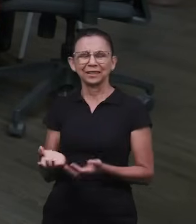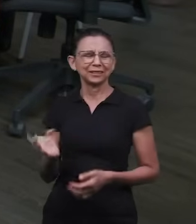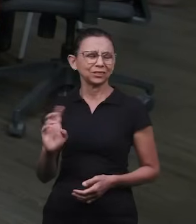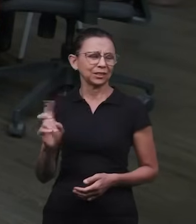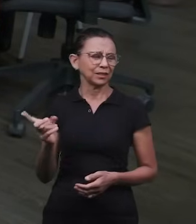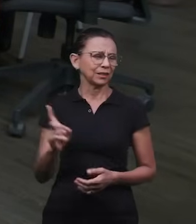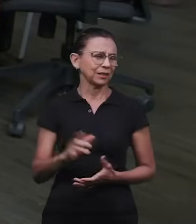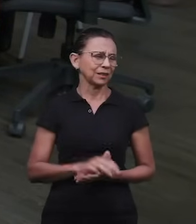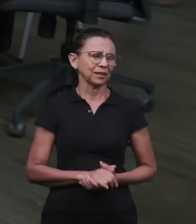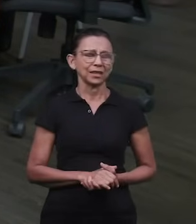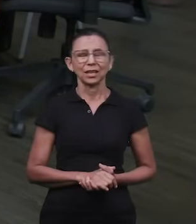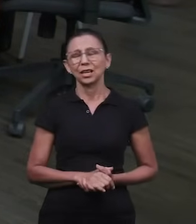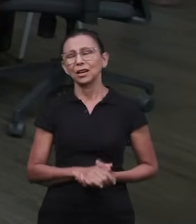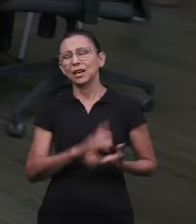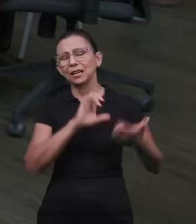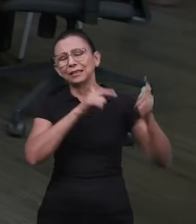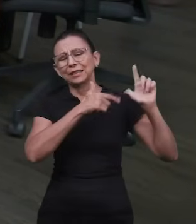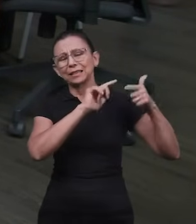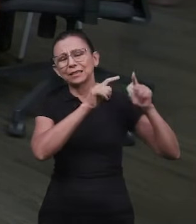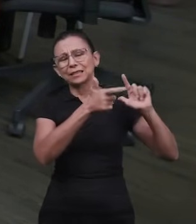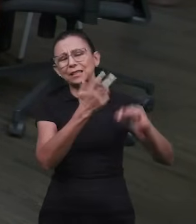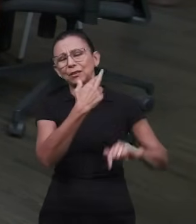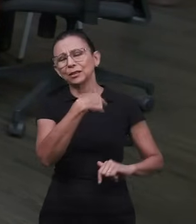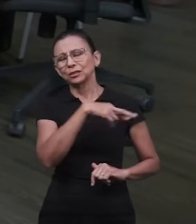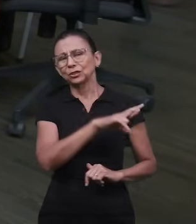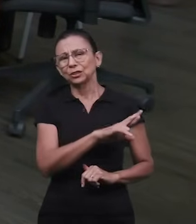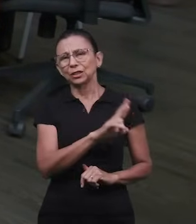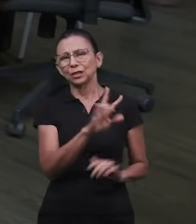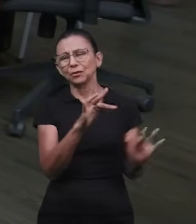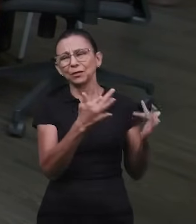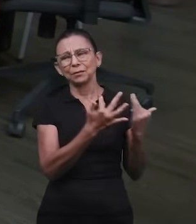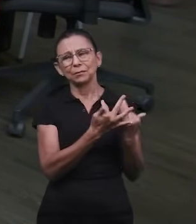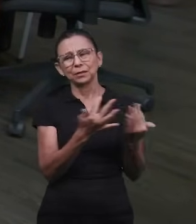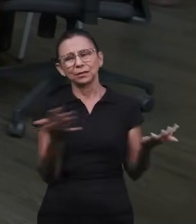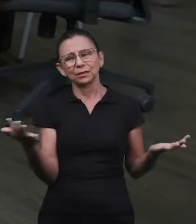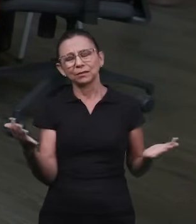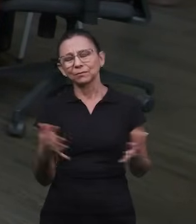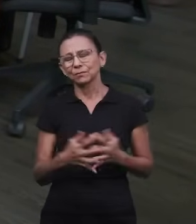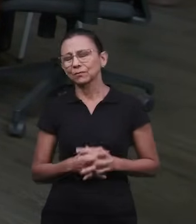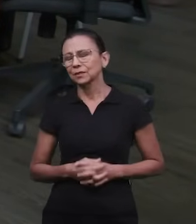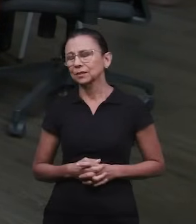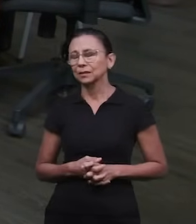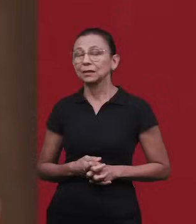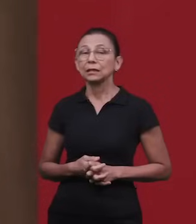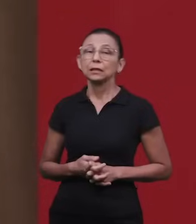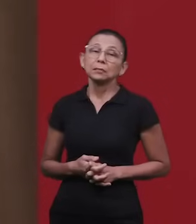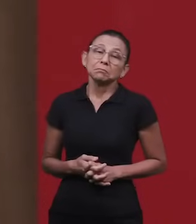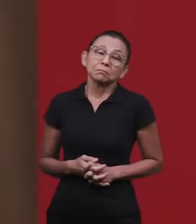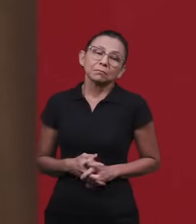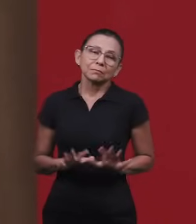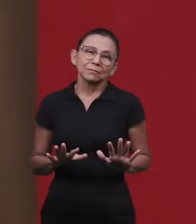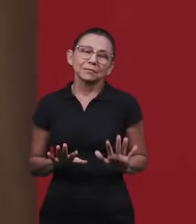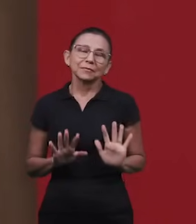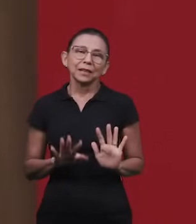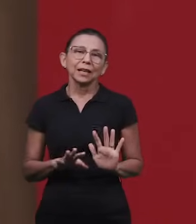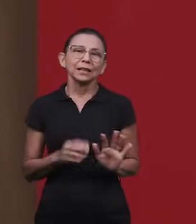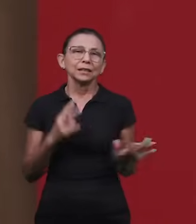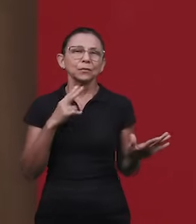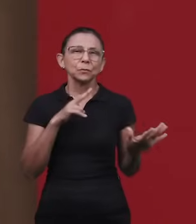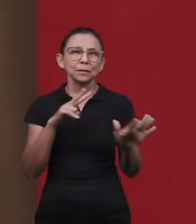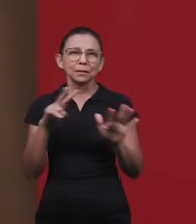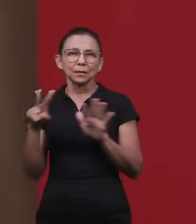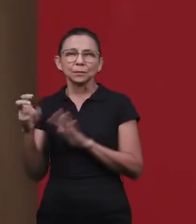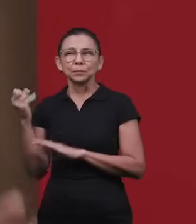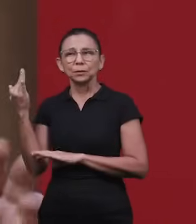família tradicionalmente nunca foi evangélica, aquela coisa toda. E o que acontece? Aí ia ter uma subida do Manaim, aquela semana de madrugada, aquela coisa toda, isso